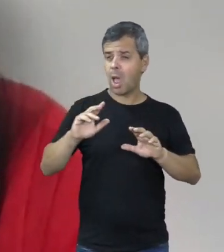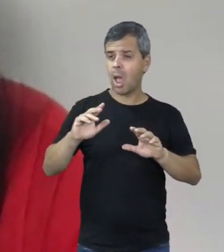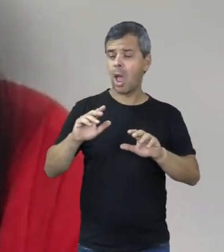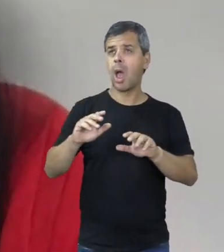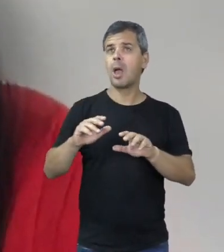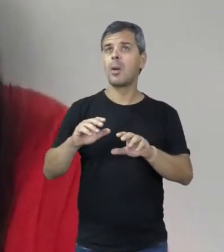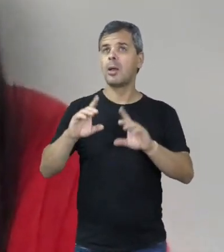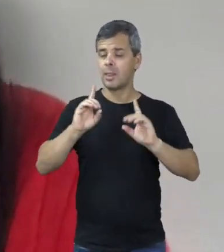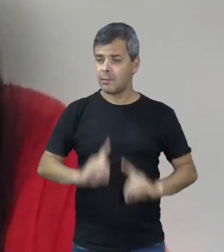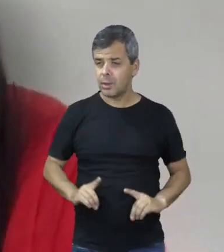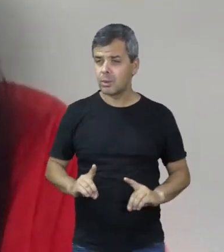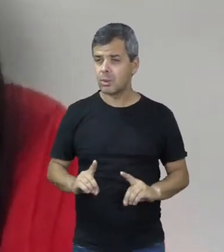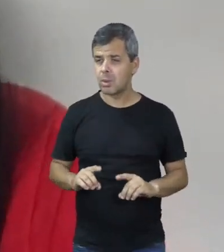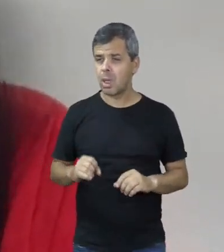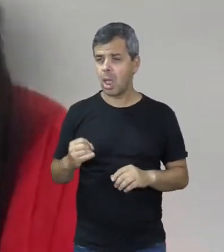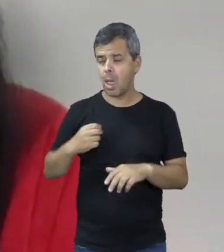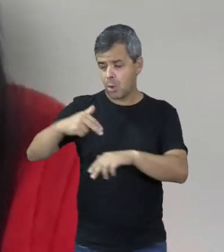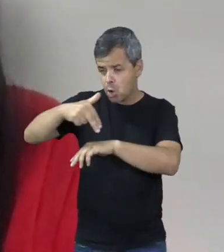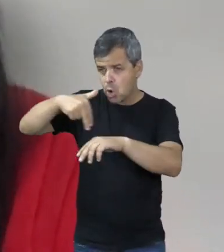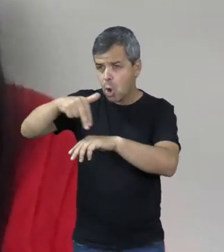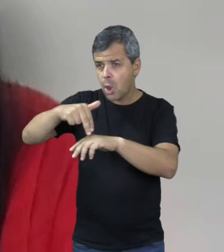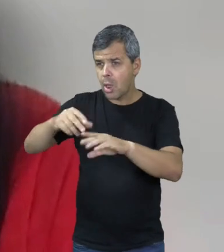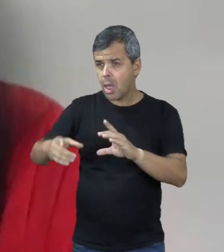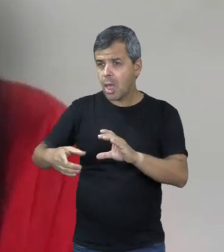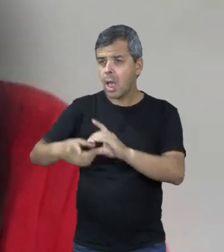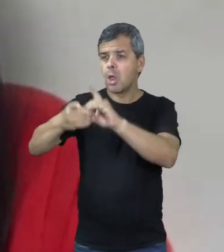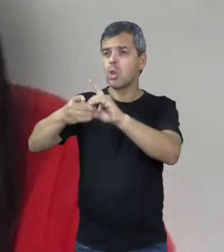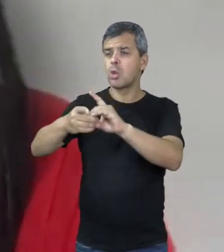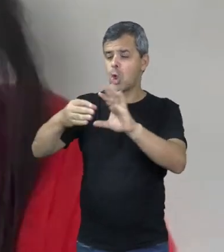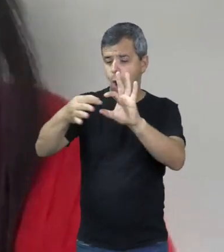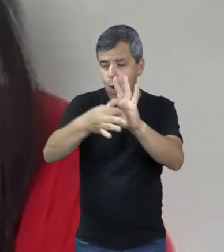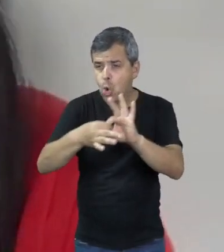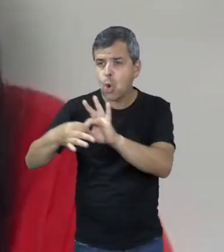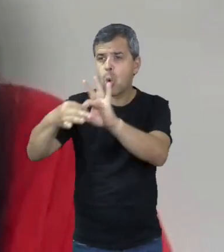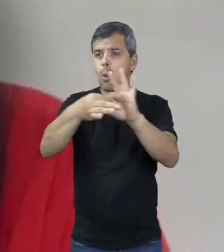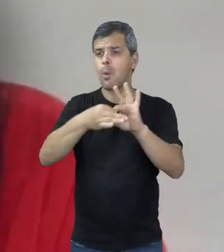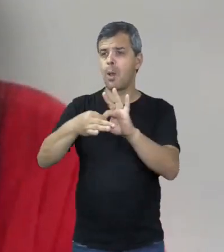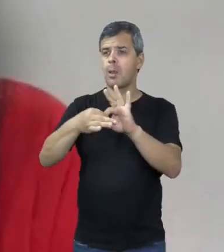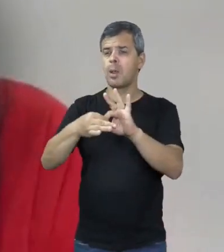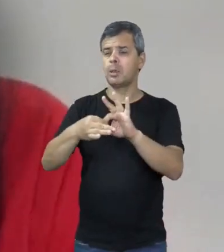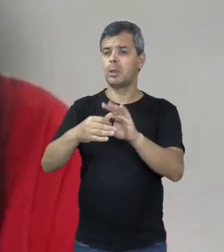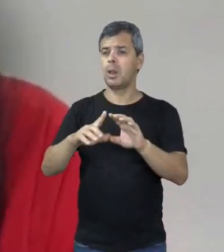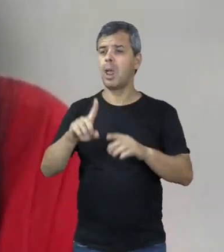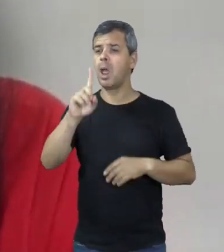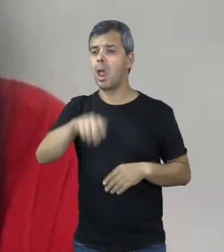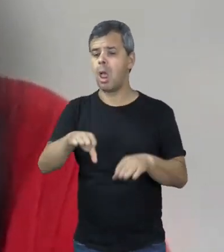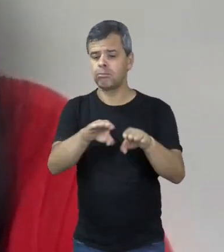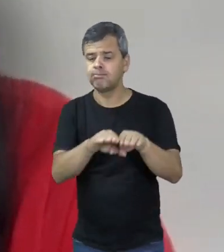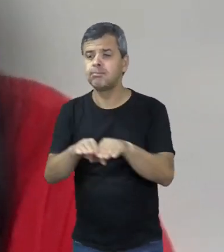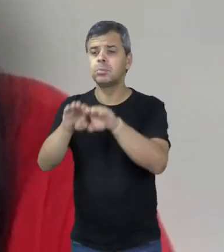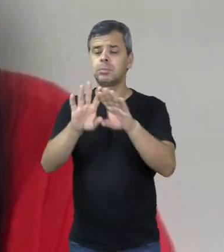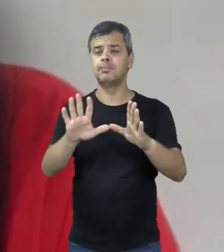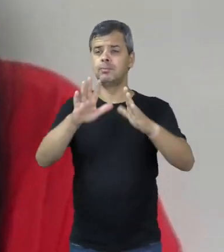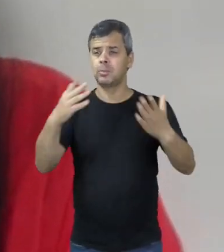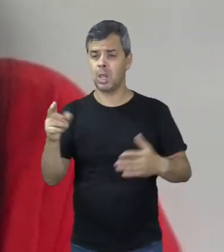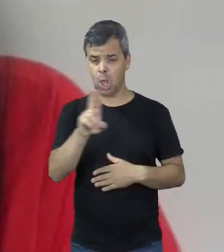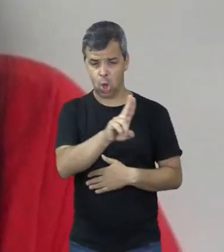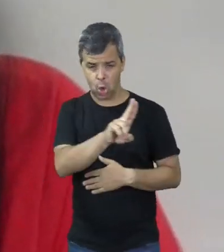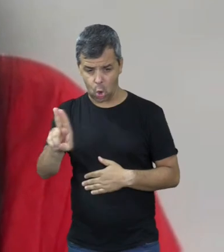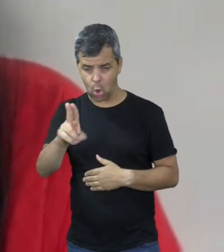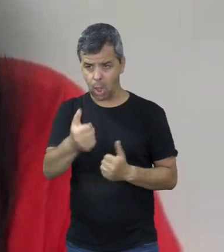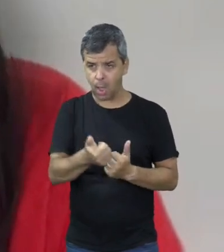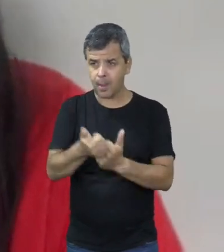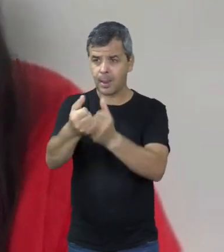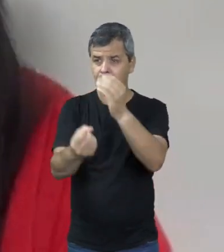imperativo no SUS, porque o princípio que rege, junto da universalidade e da integralidade, é a equidade. Então, o nome dessa